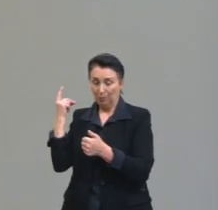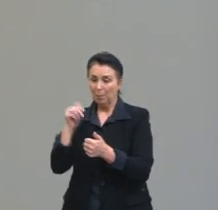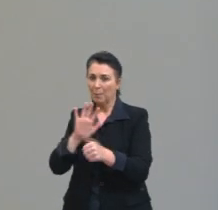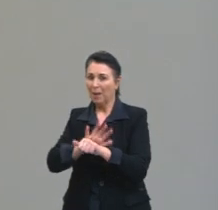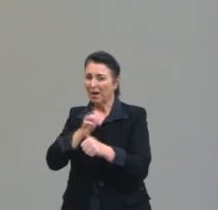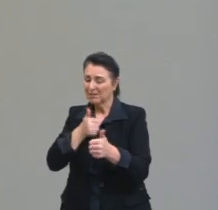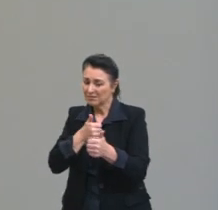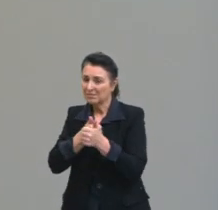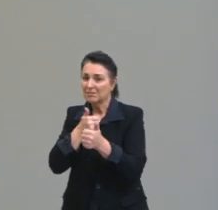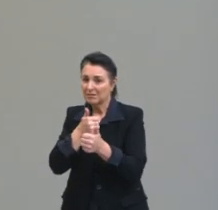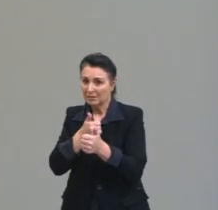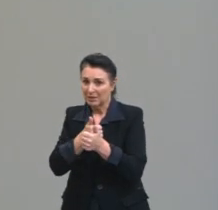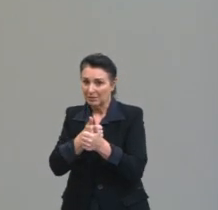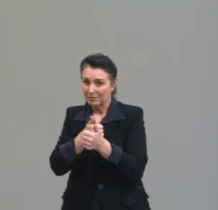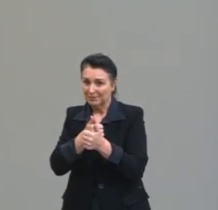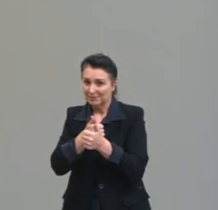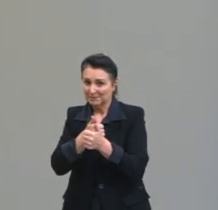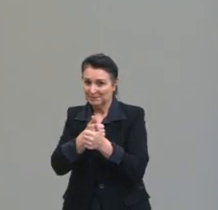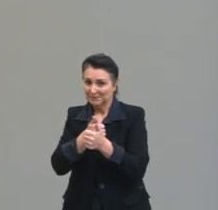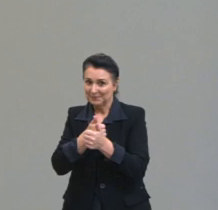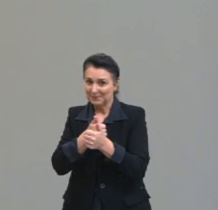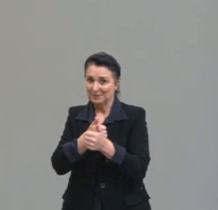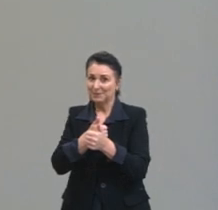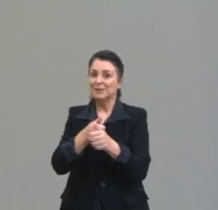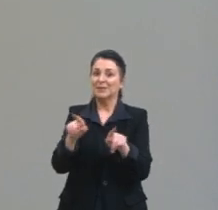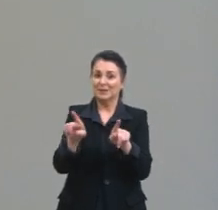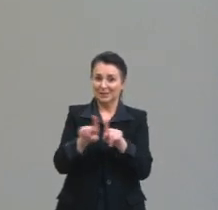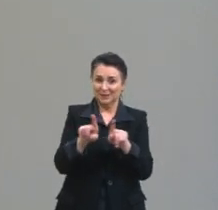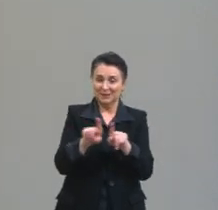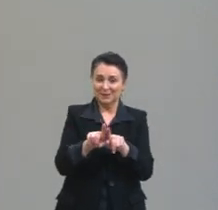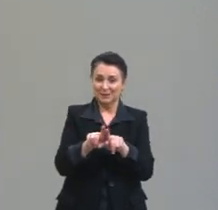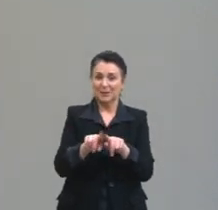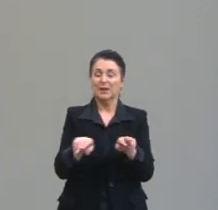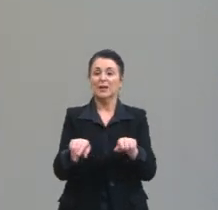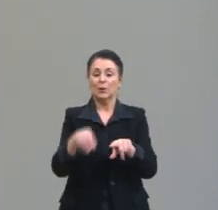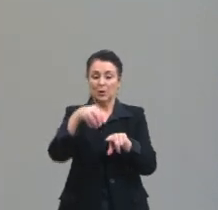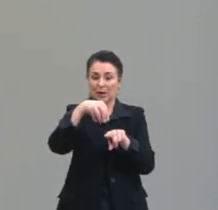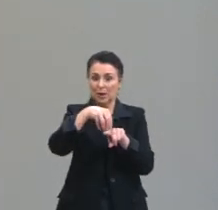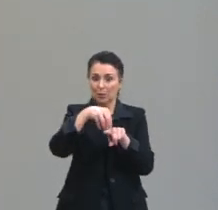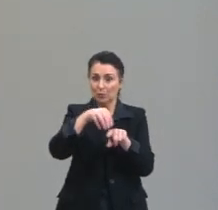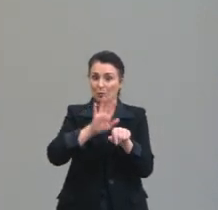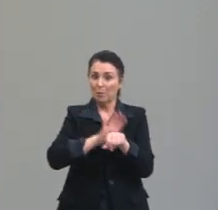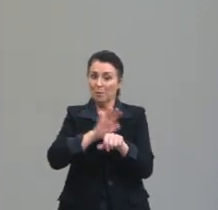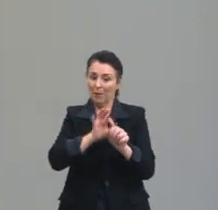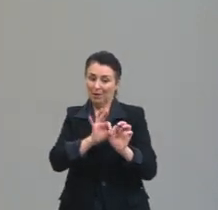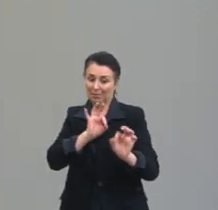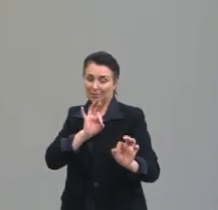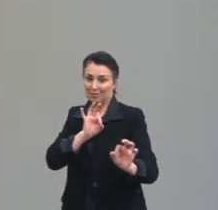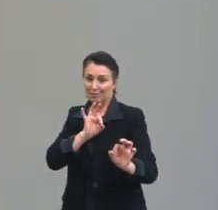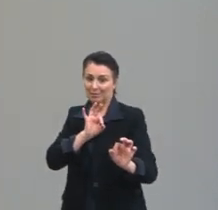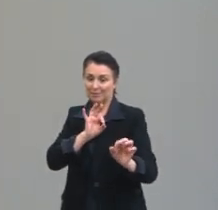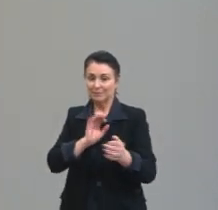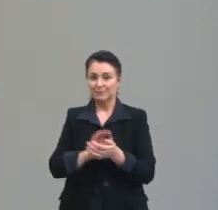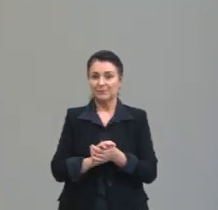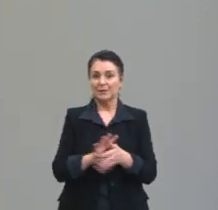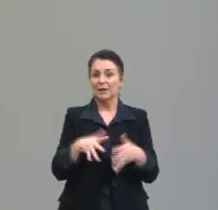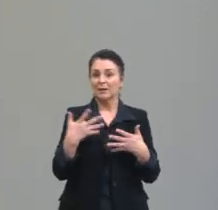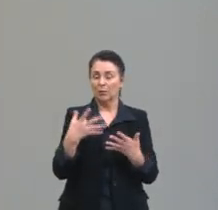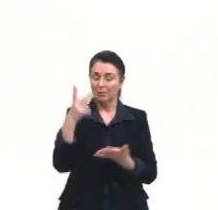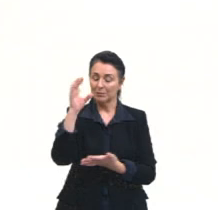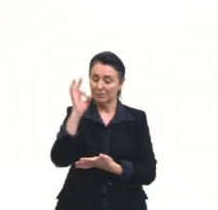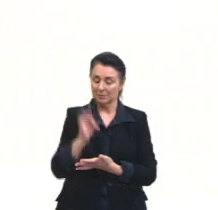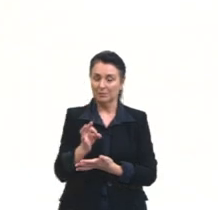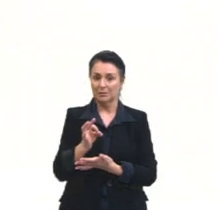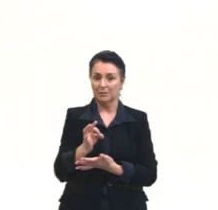próximo Papa mosca tá bem mais próximo da Mariposa do que no caramujo Ah então tá